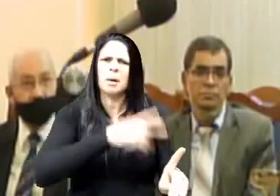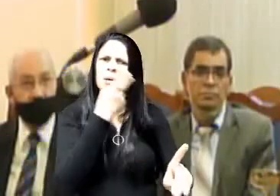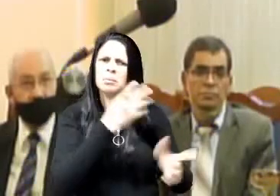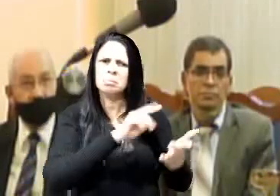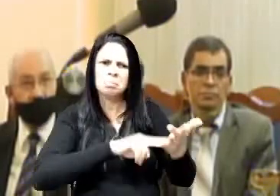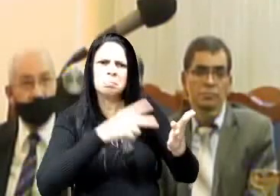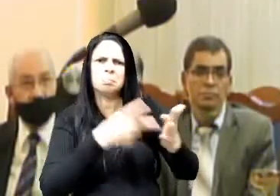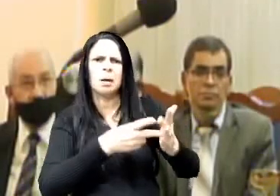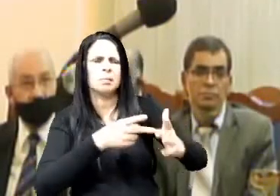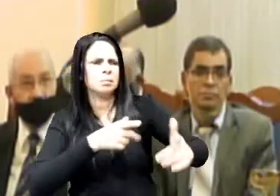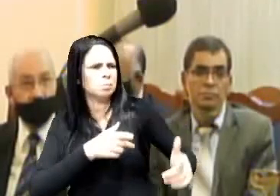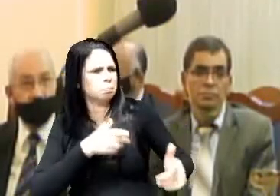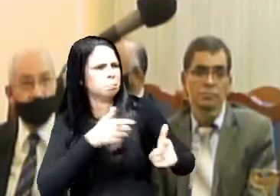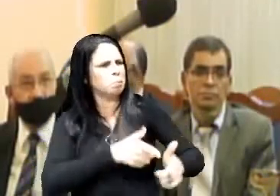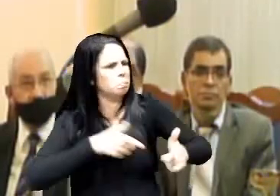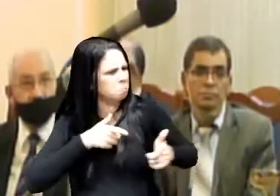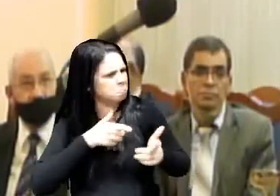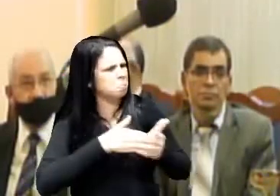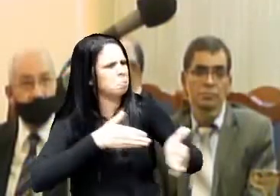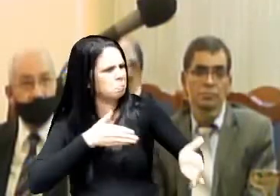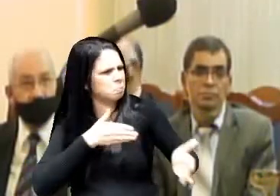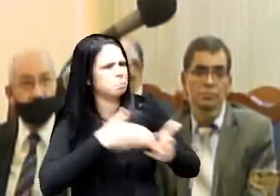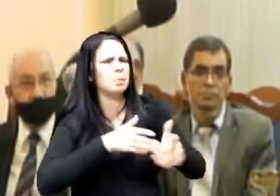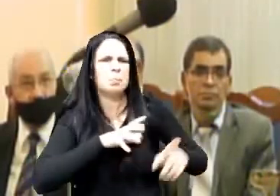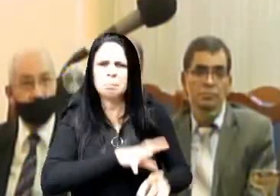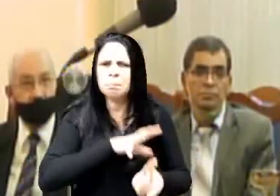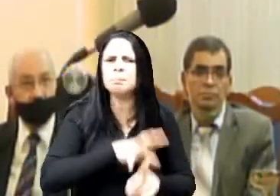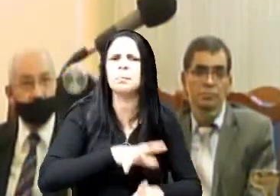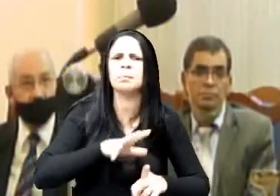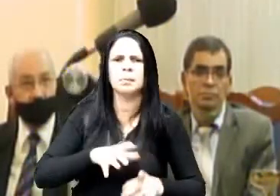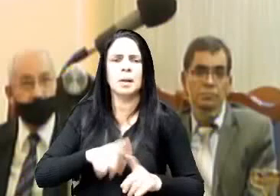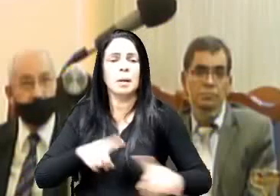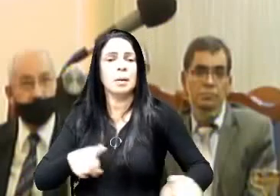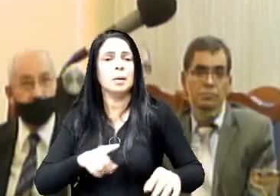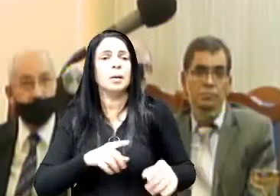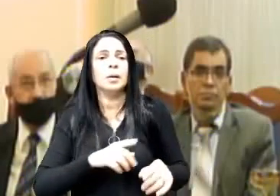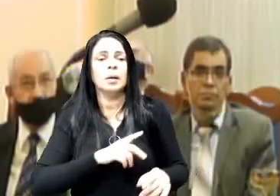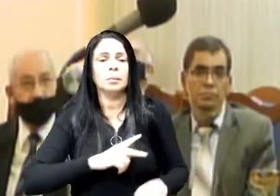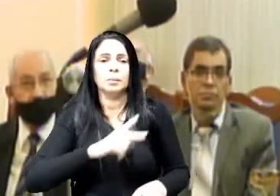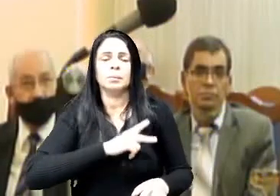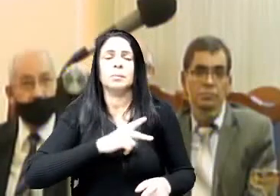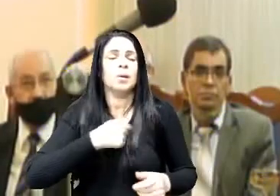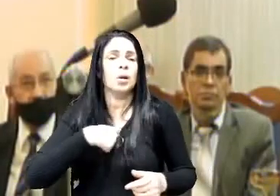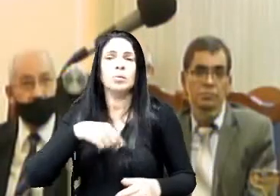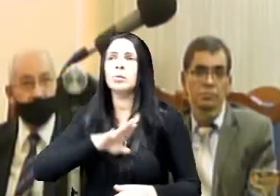esbofetear, para tentar me derrotar, para que eu não me exaltasse.